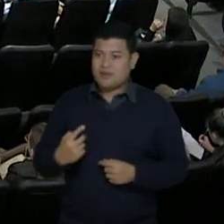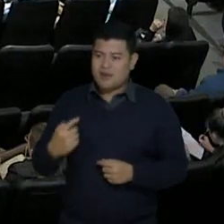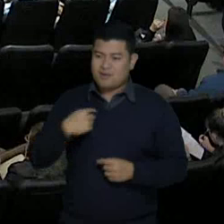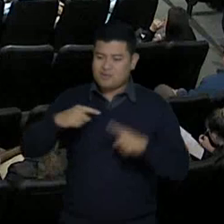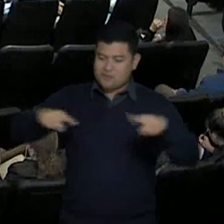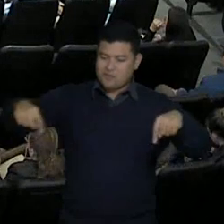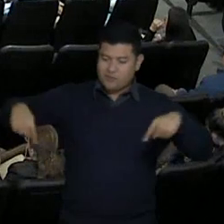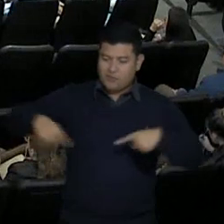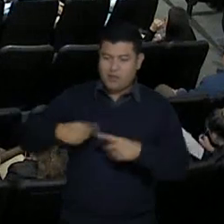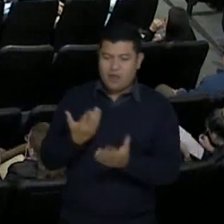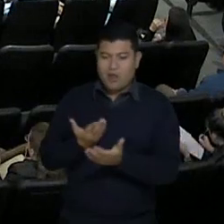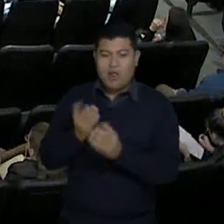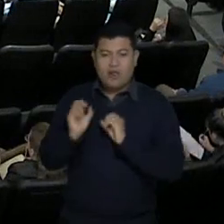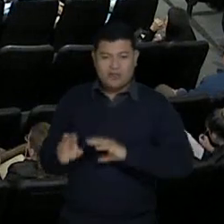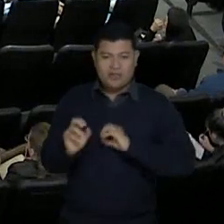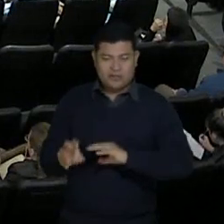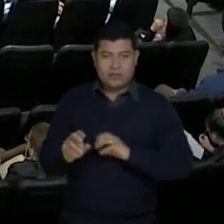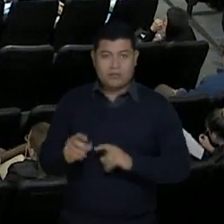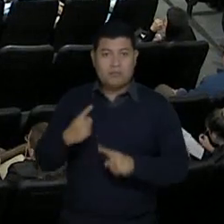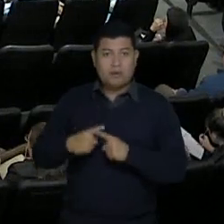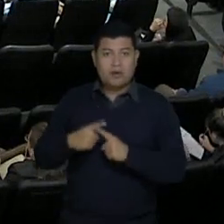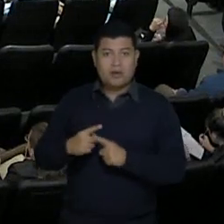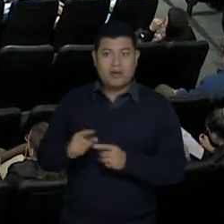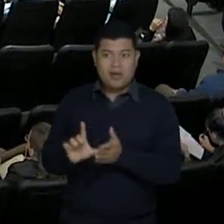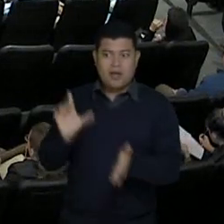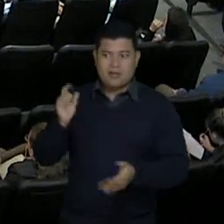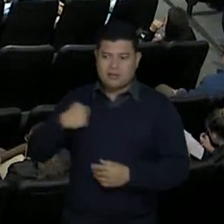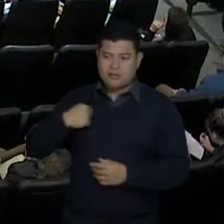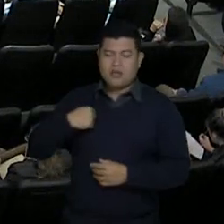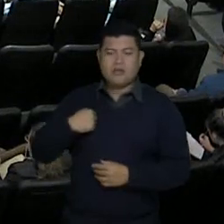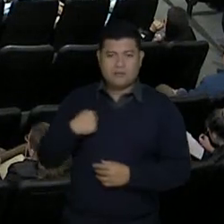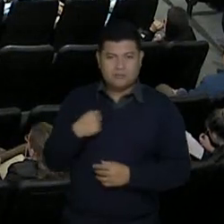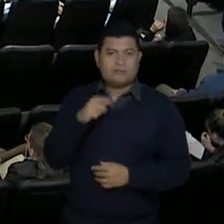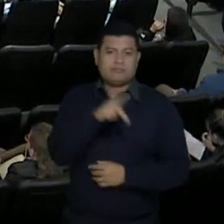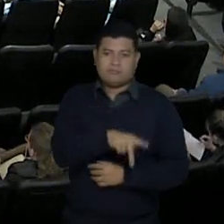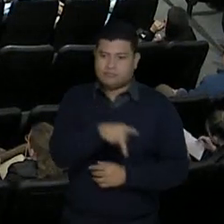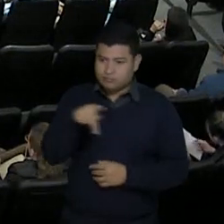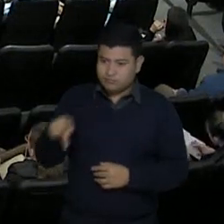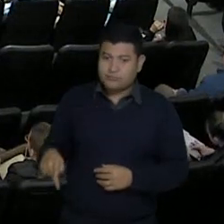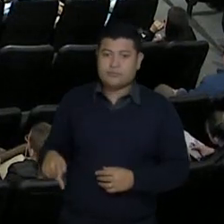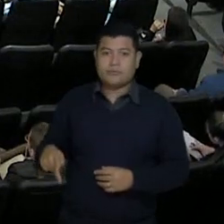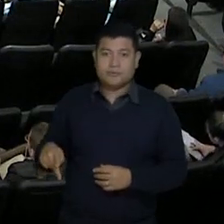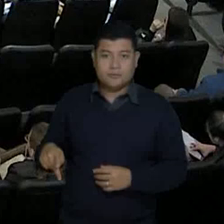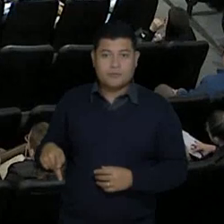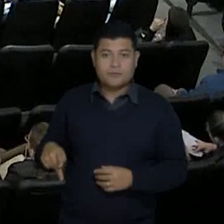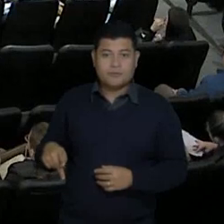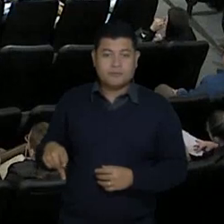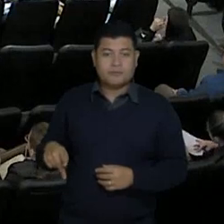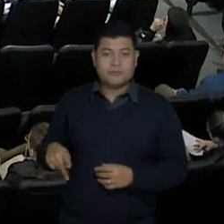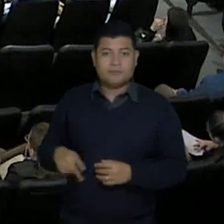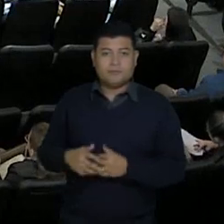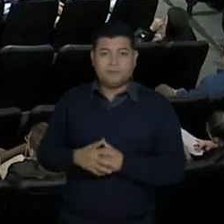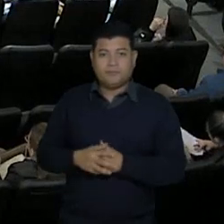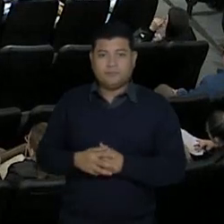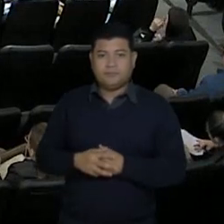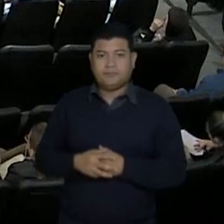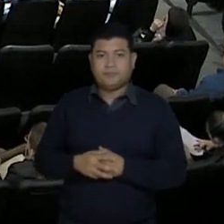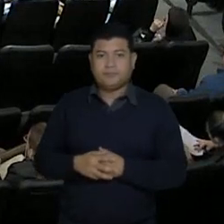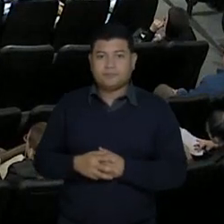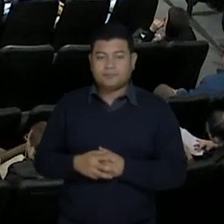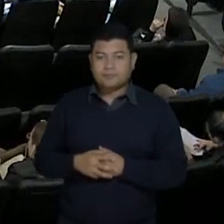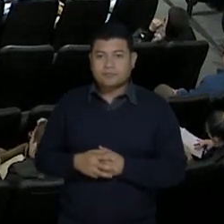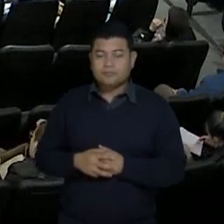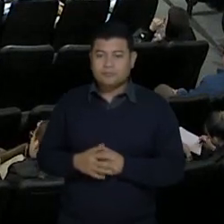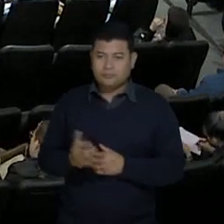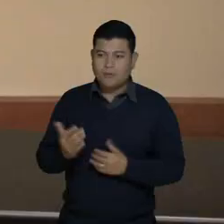eu em primeiro lugar eu sou pedagoga Sou professora uma